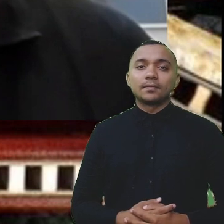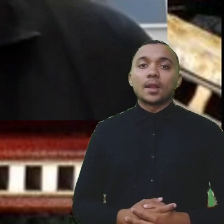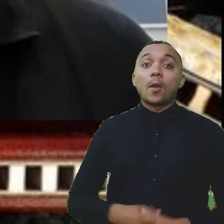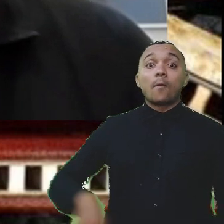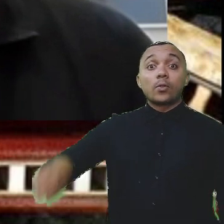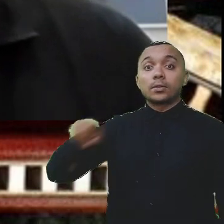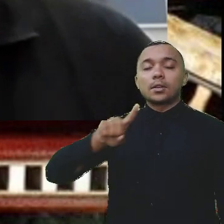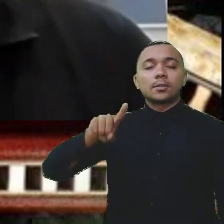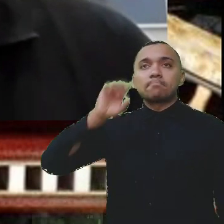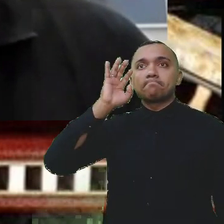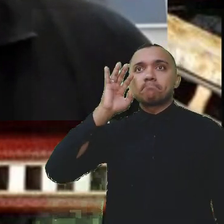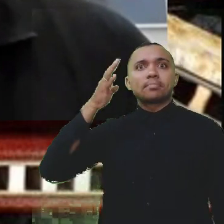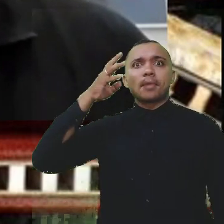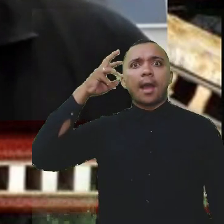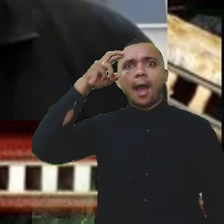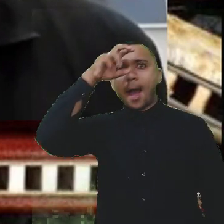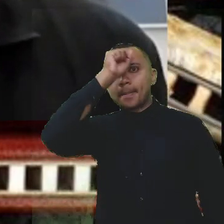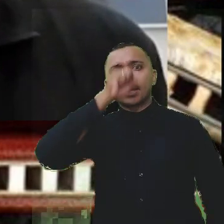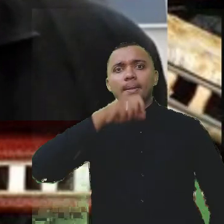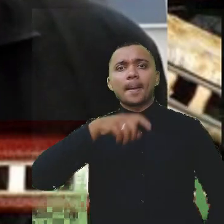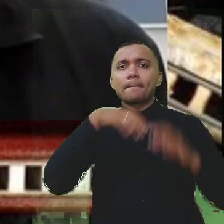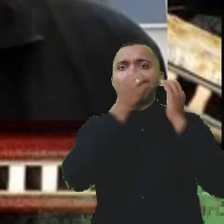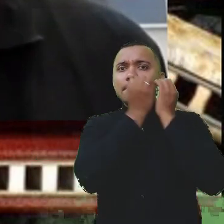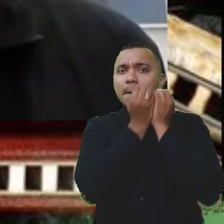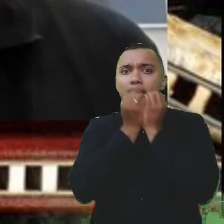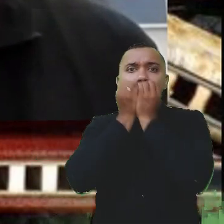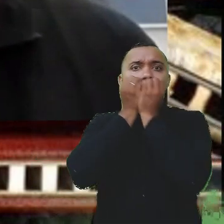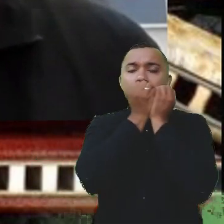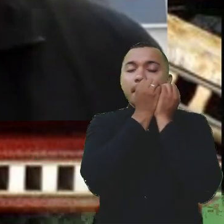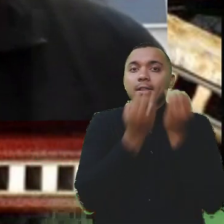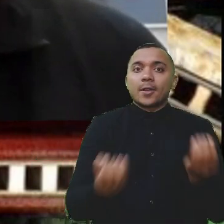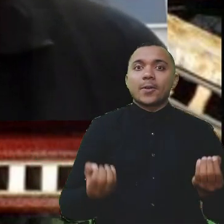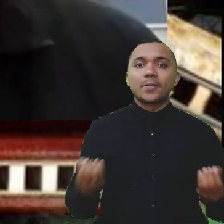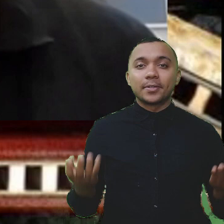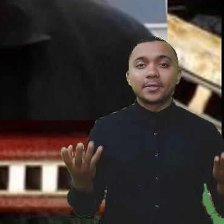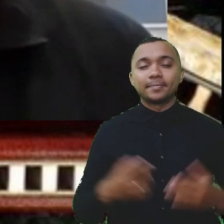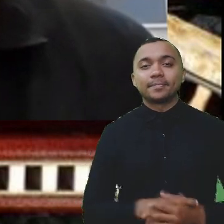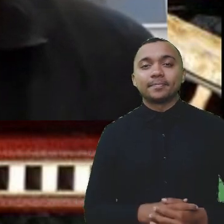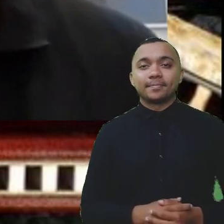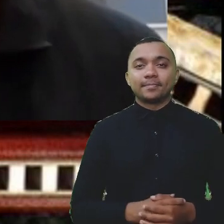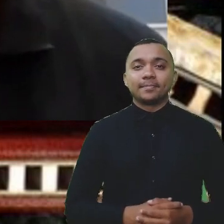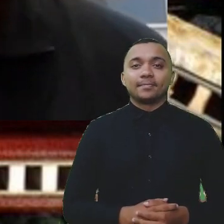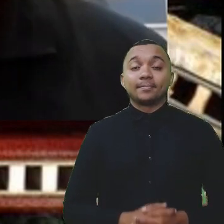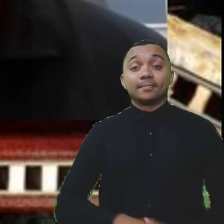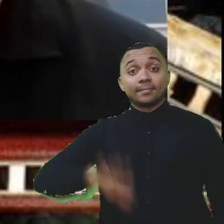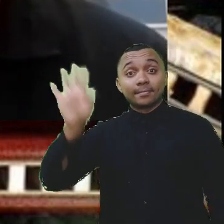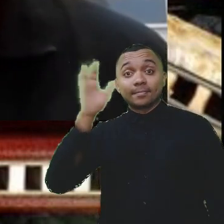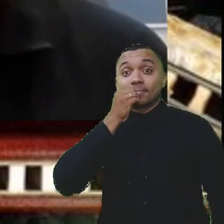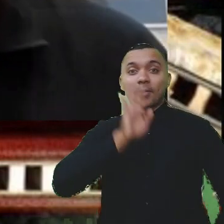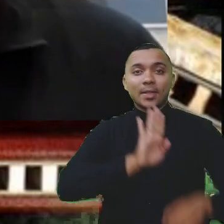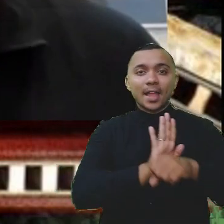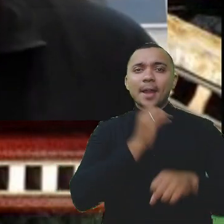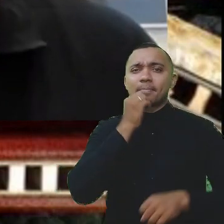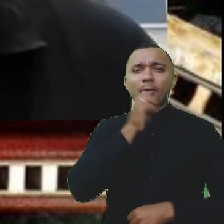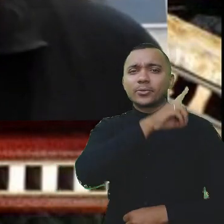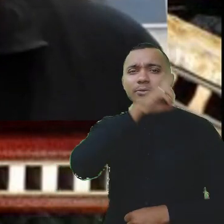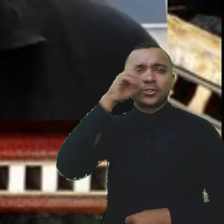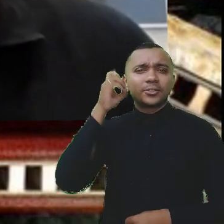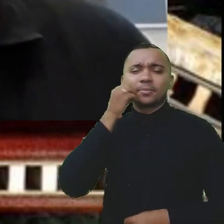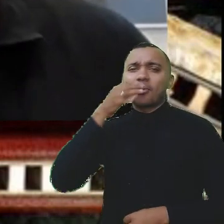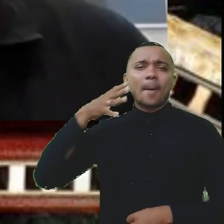teu encontro com a música erudita? Oi, querido. Primeiro também, boa tarde, boa noite, bom dia para todo